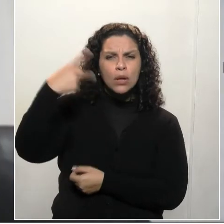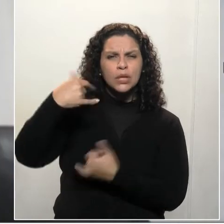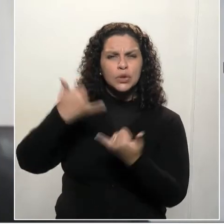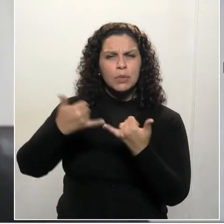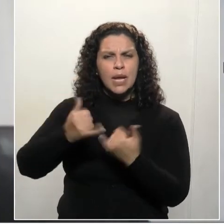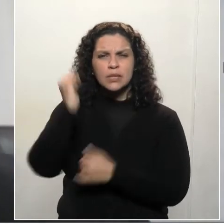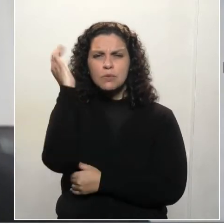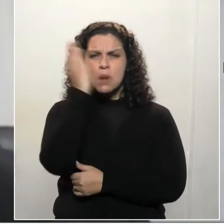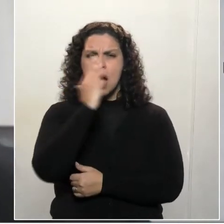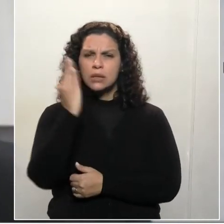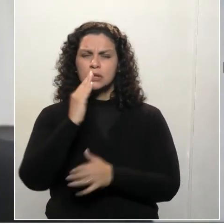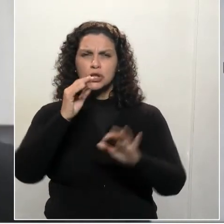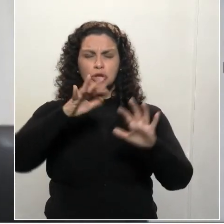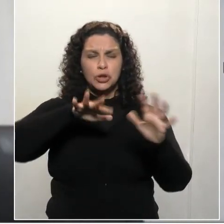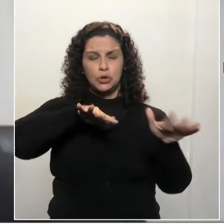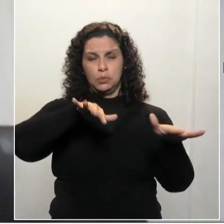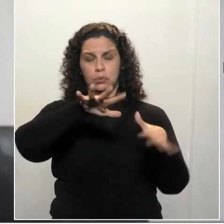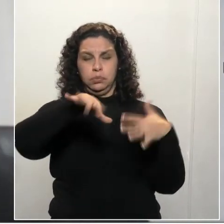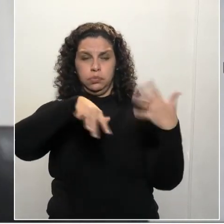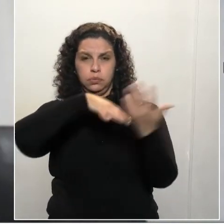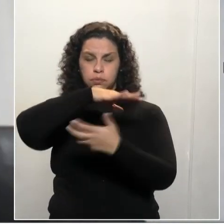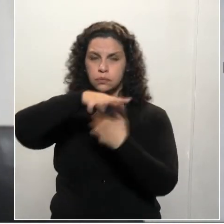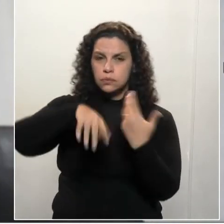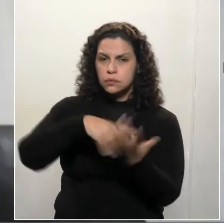próprio país, o próprio governo